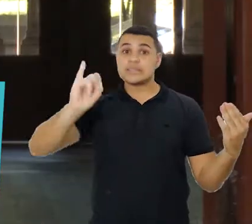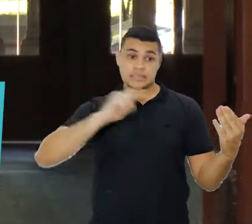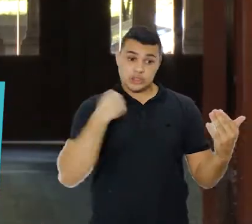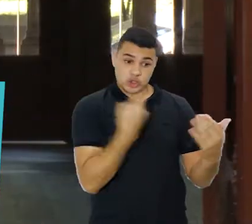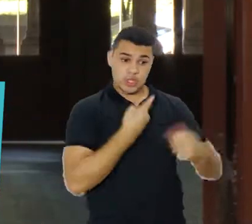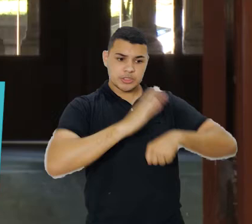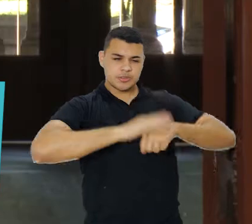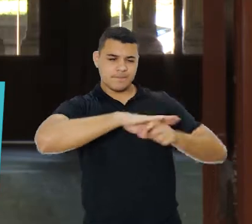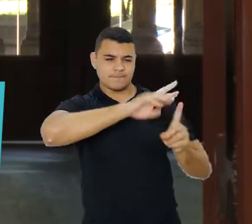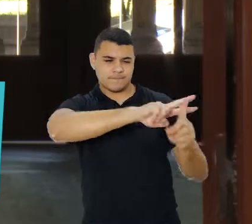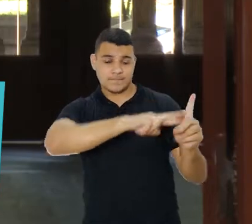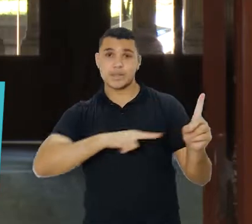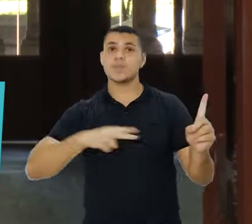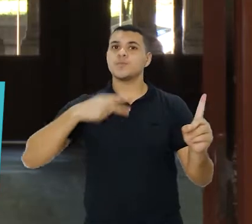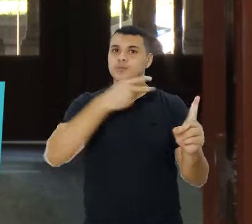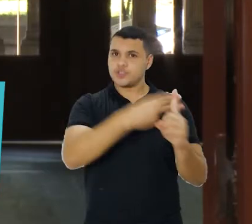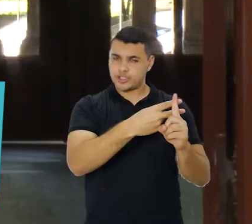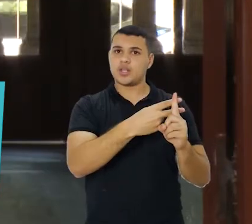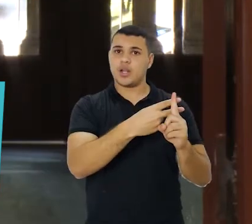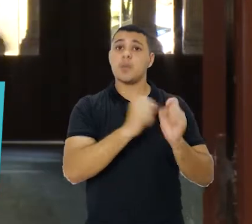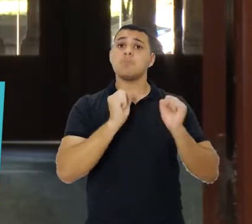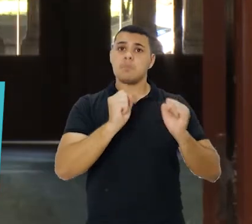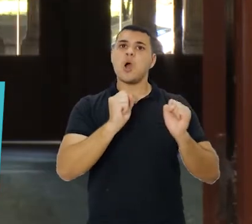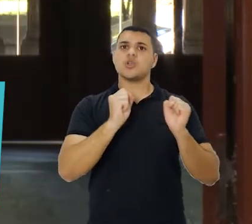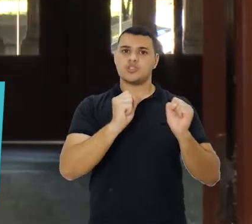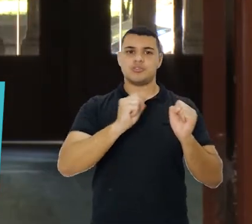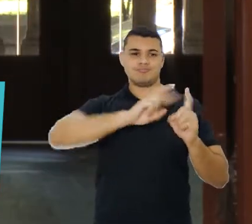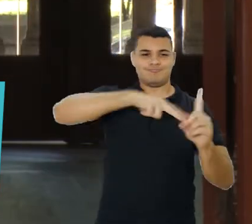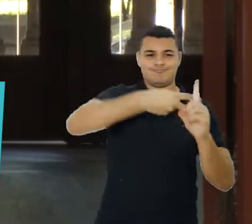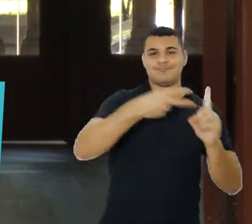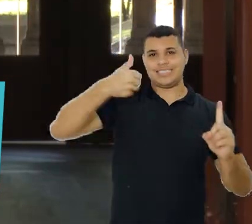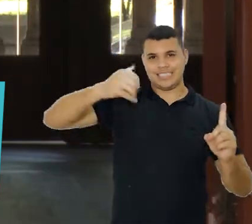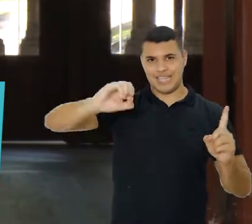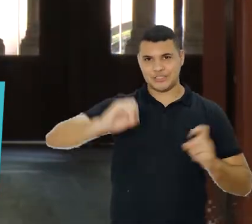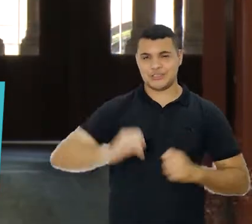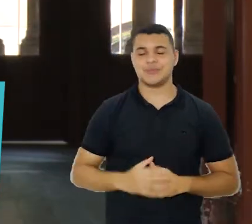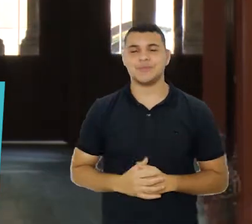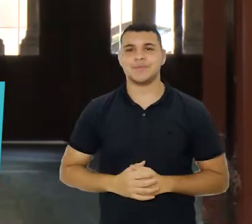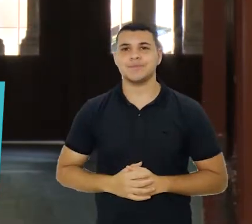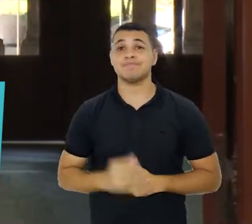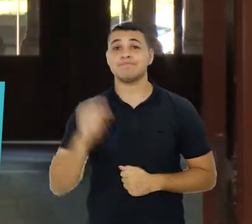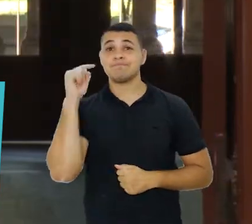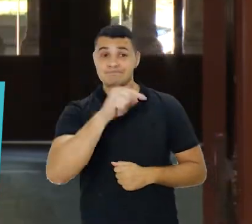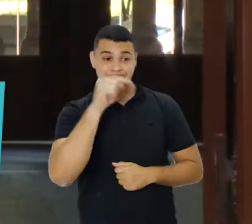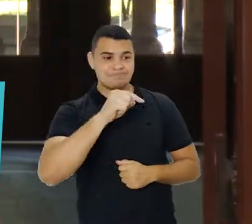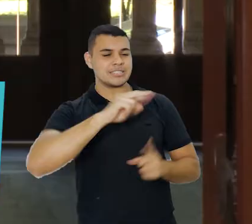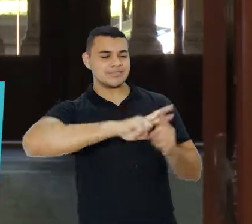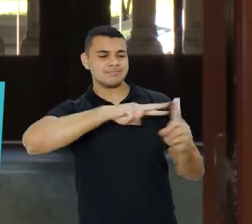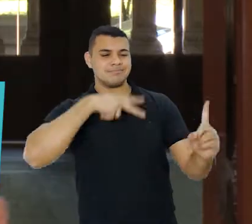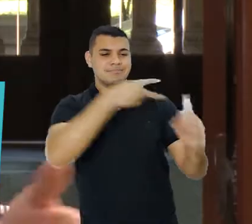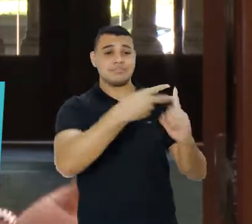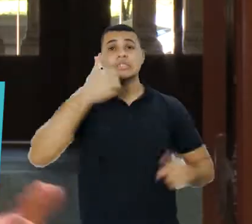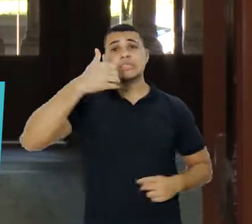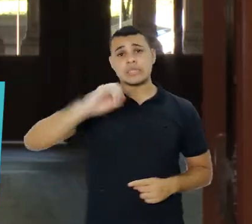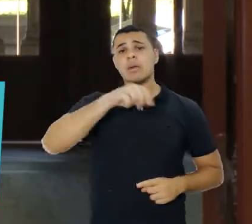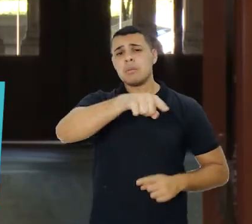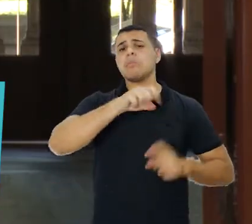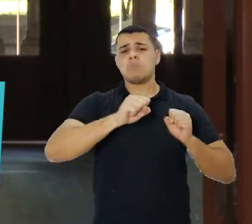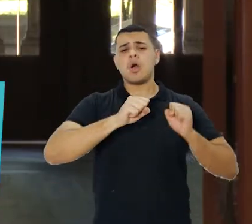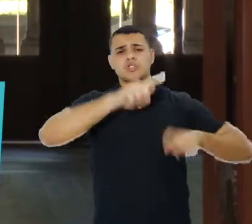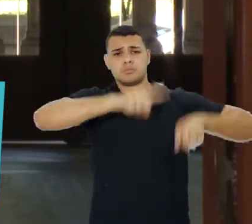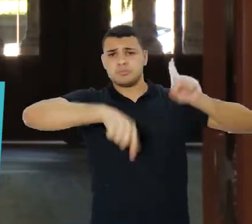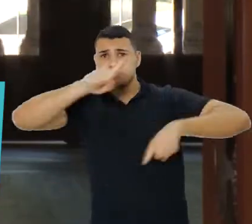nós multiplicamos, né, esse número também por uma potência de 10. Essa potência de 10 pode